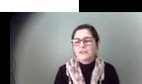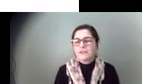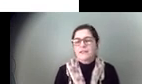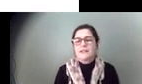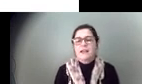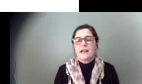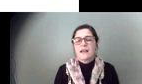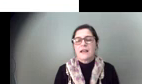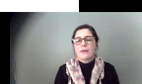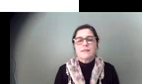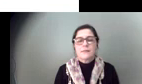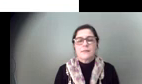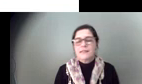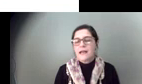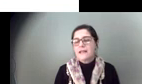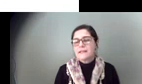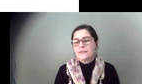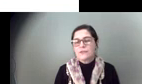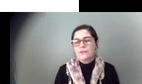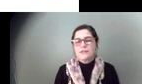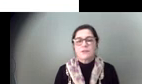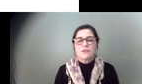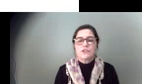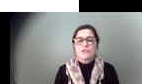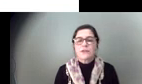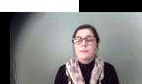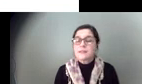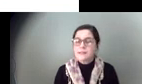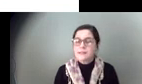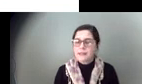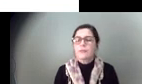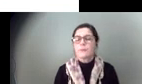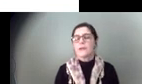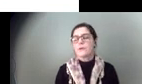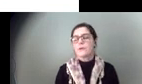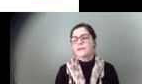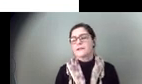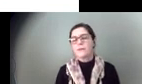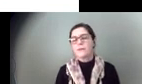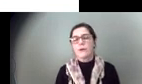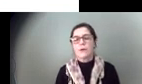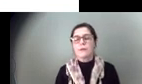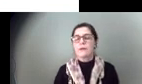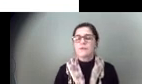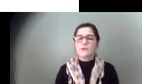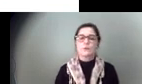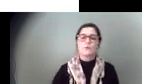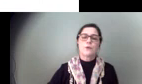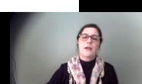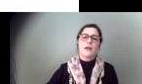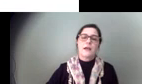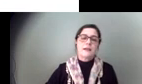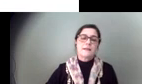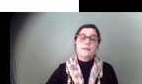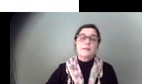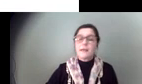ali, talvez, quais são as áreas, né, de conhecimento que a gente vai precisar ter uma maior atenção agora para o